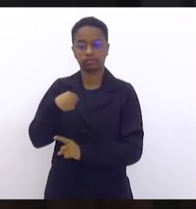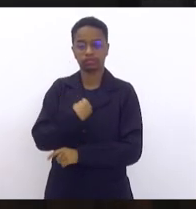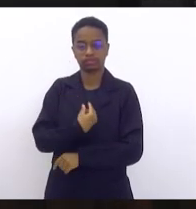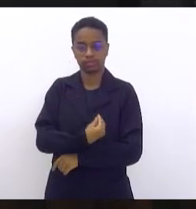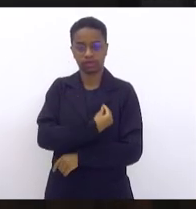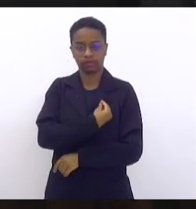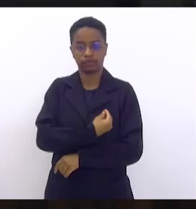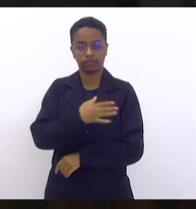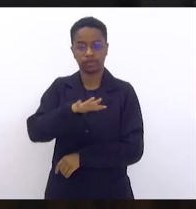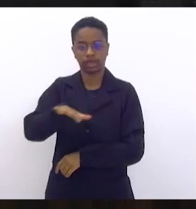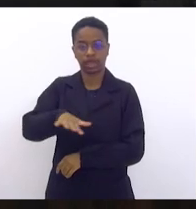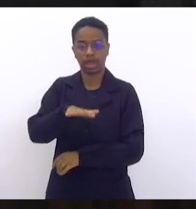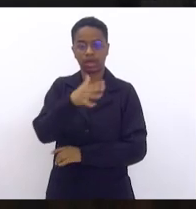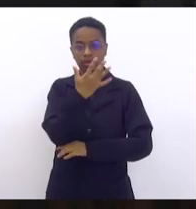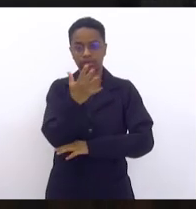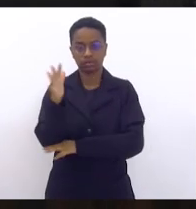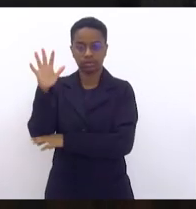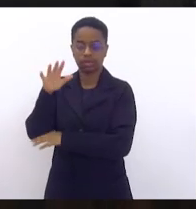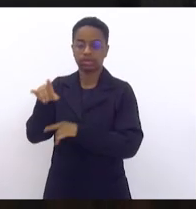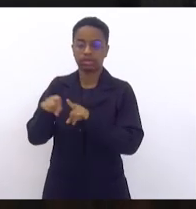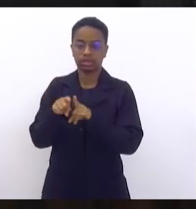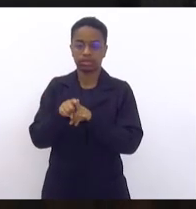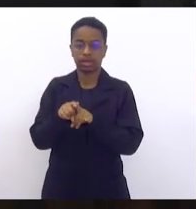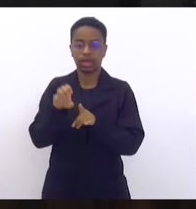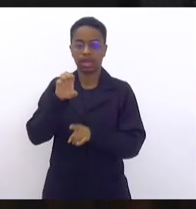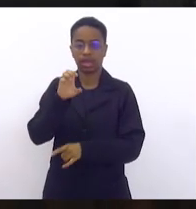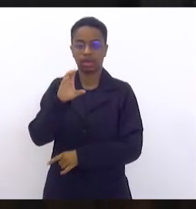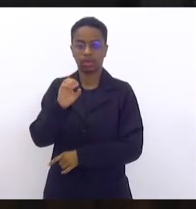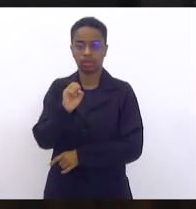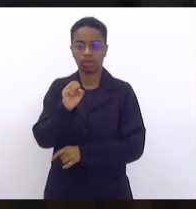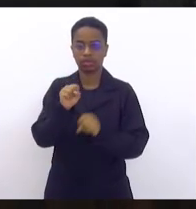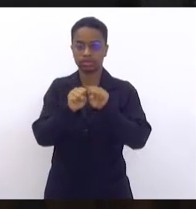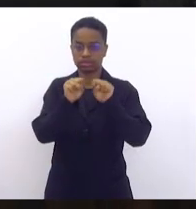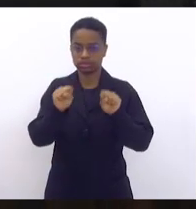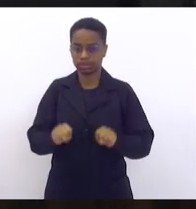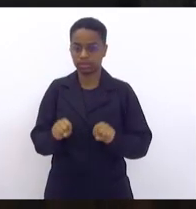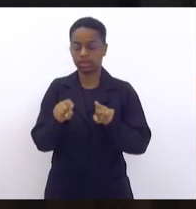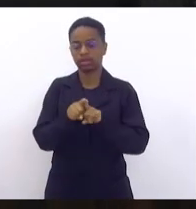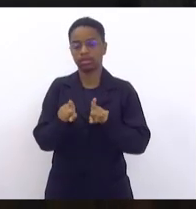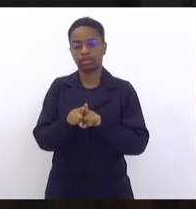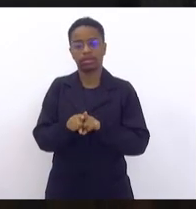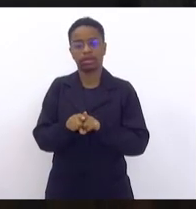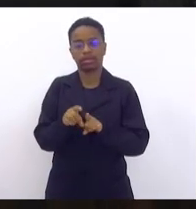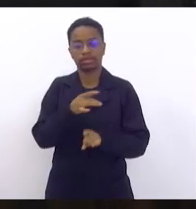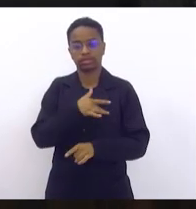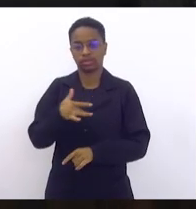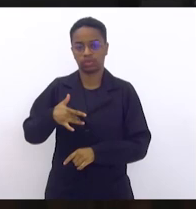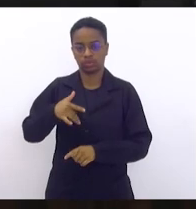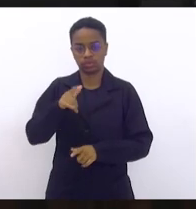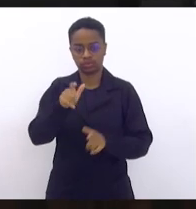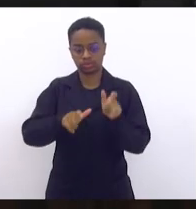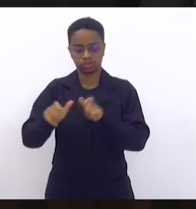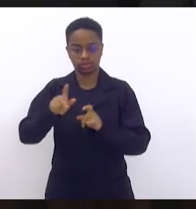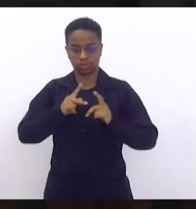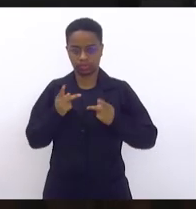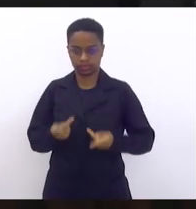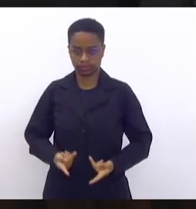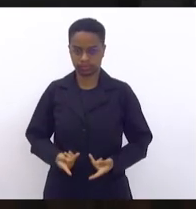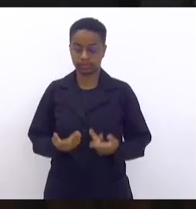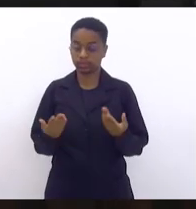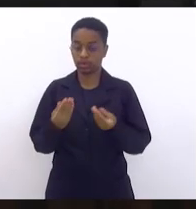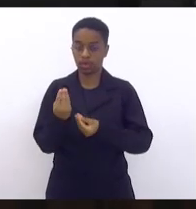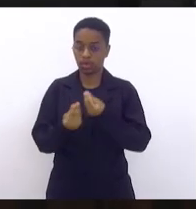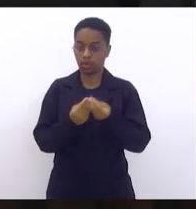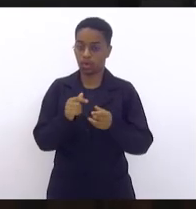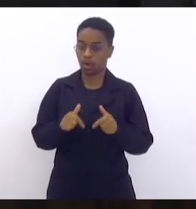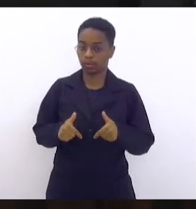selvagem ecossistema e em última análise na saúde humana para enfrentar esse desafio